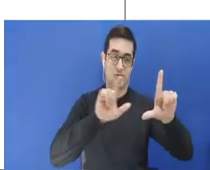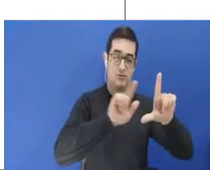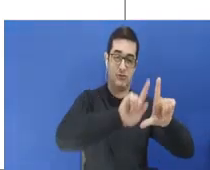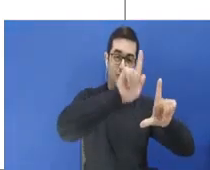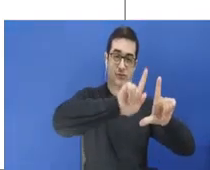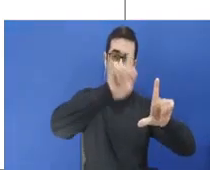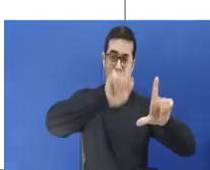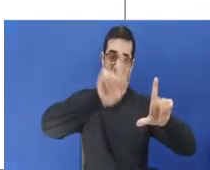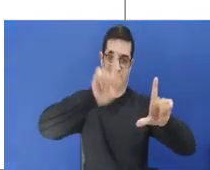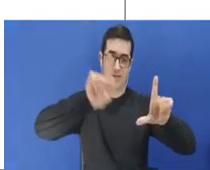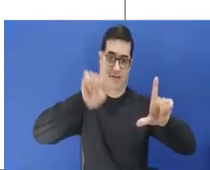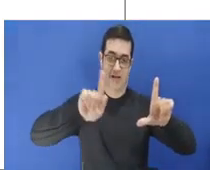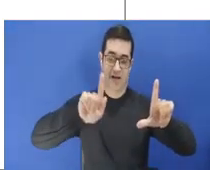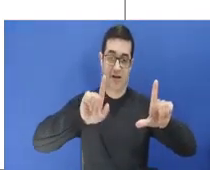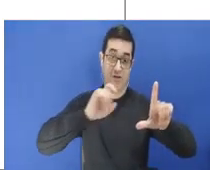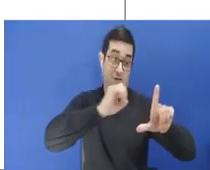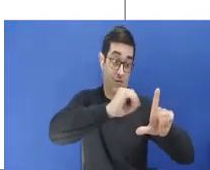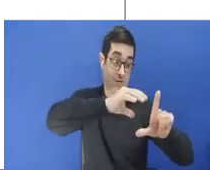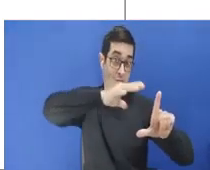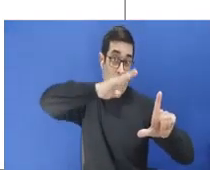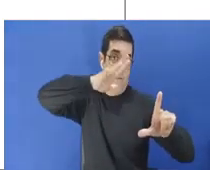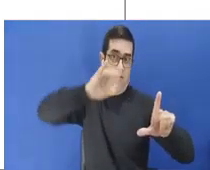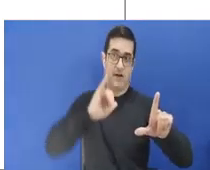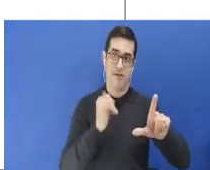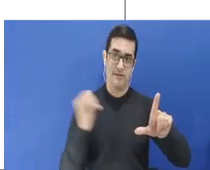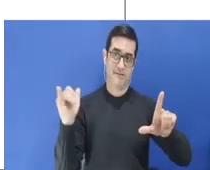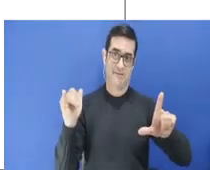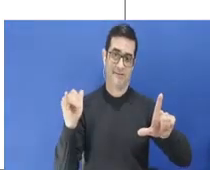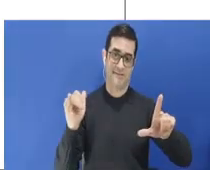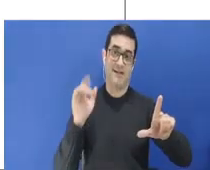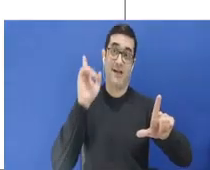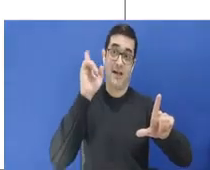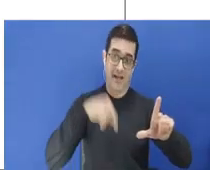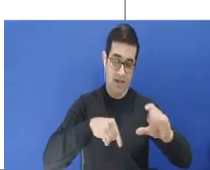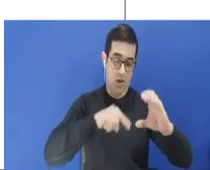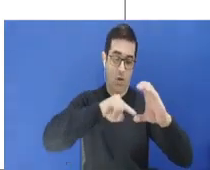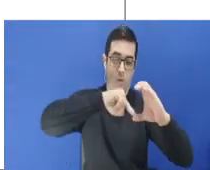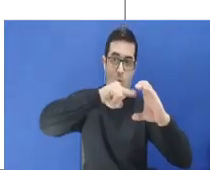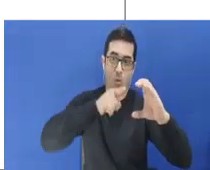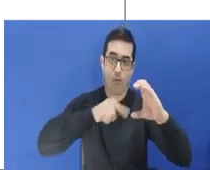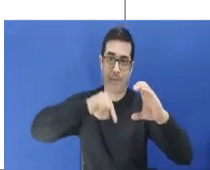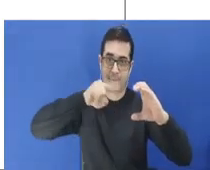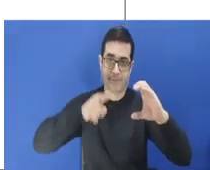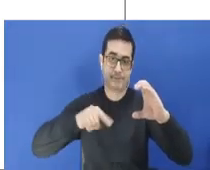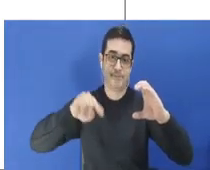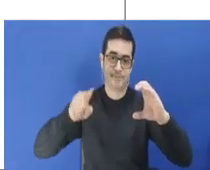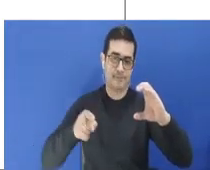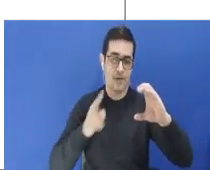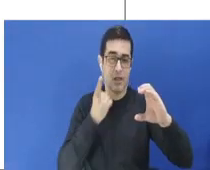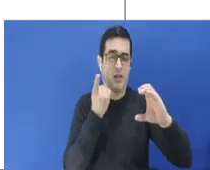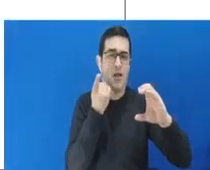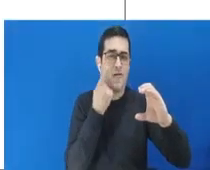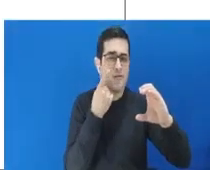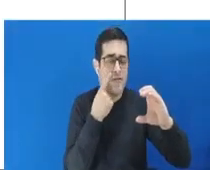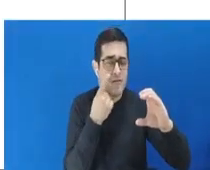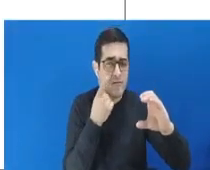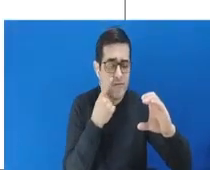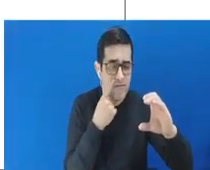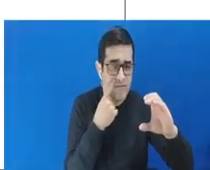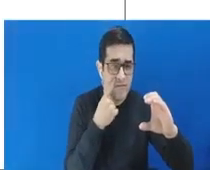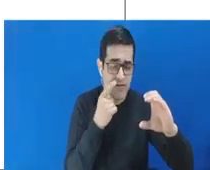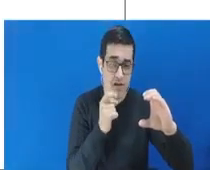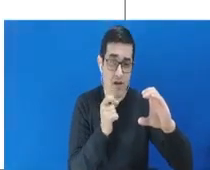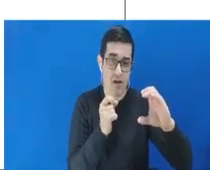né, ligado com o comprimento de onda. O que a gente pode observar? Conforme nós vamos aumentando